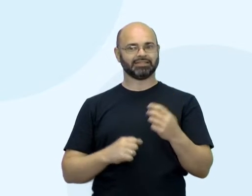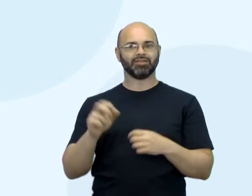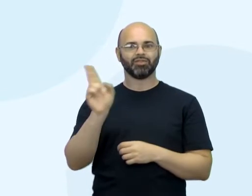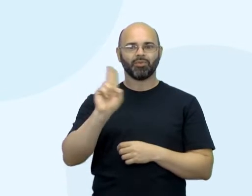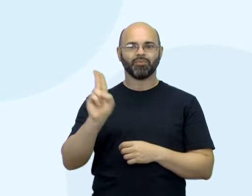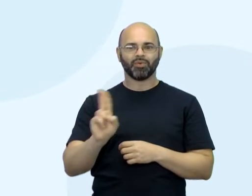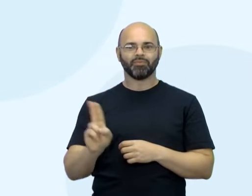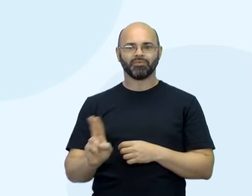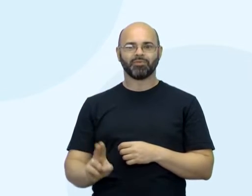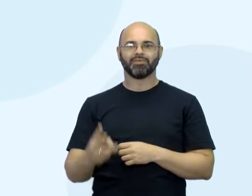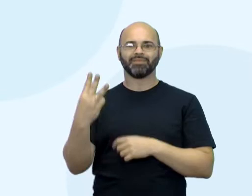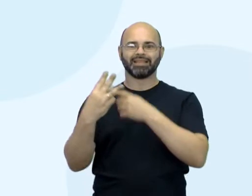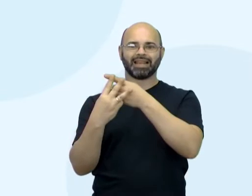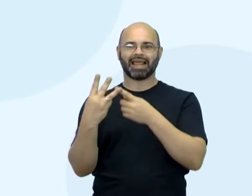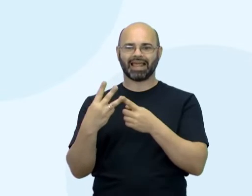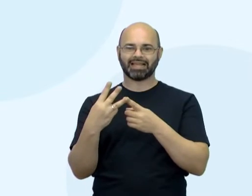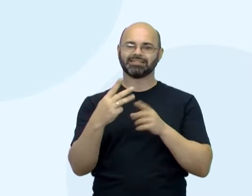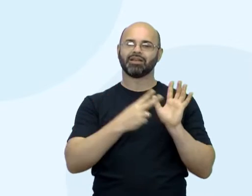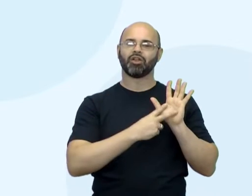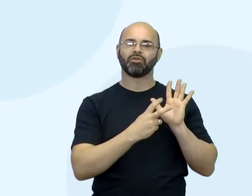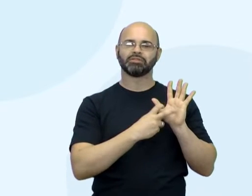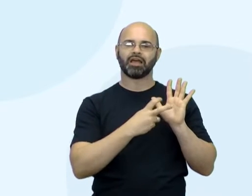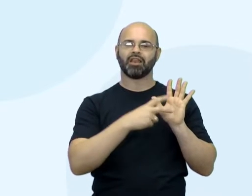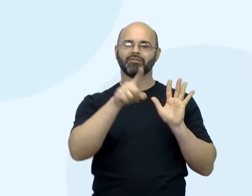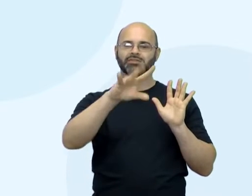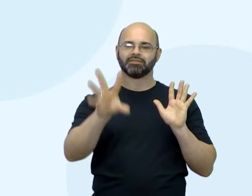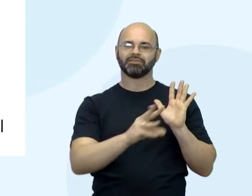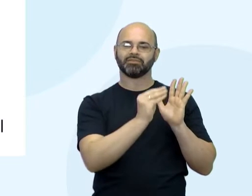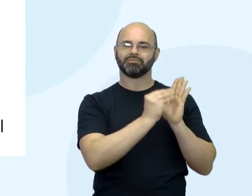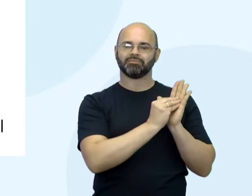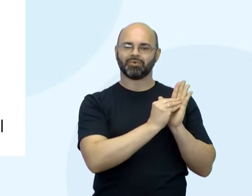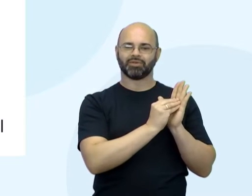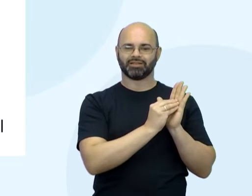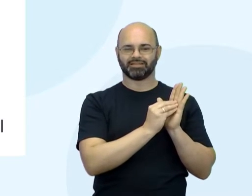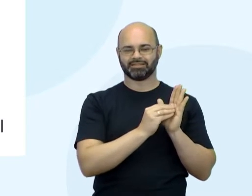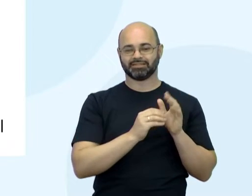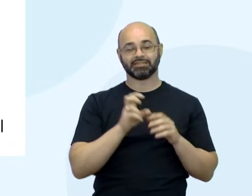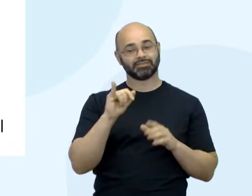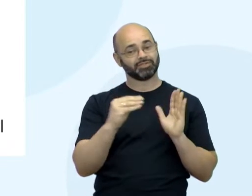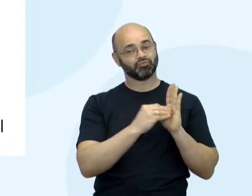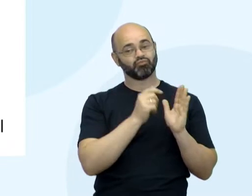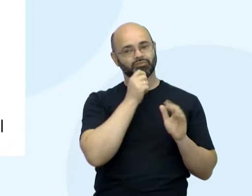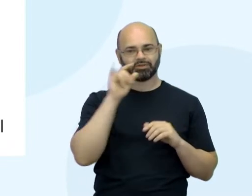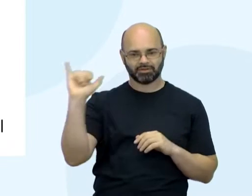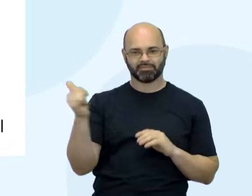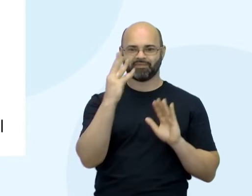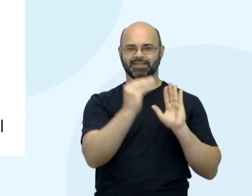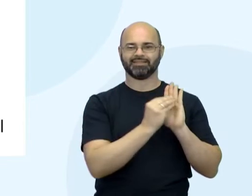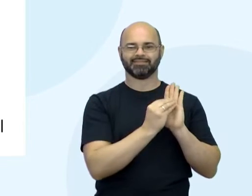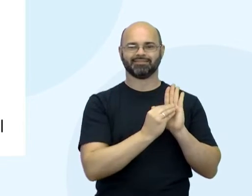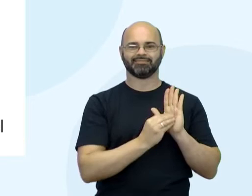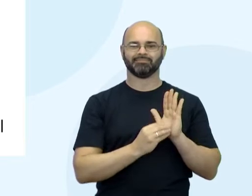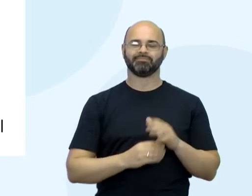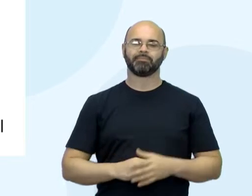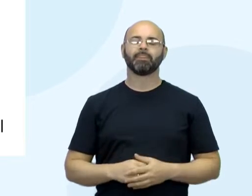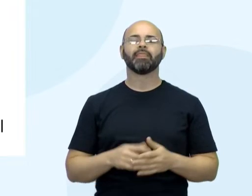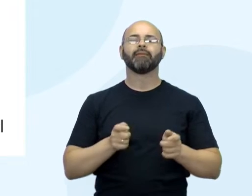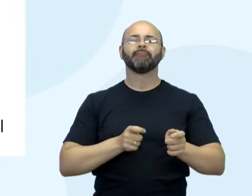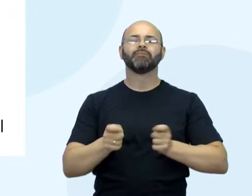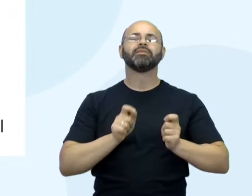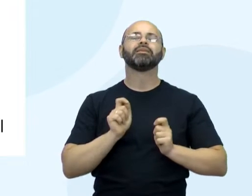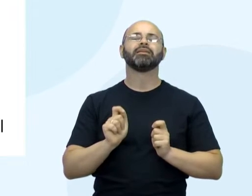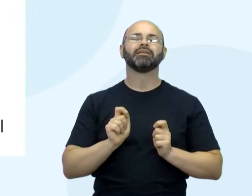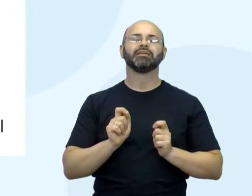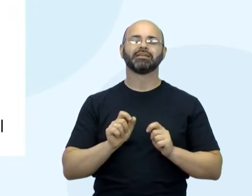glossário. Se você ainda não incorporou isso, olha a dica aí. Bom, quem coordena isso, então, é o